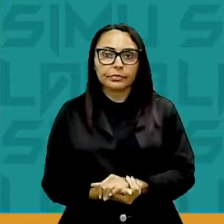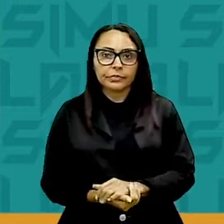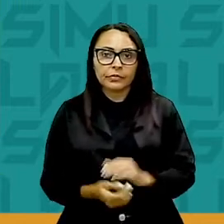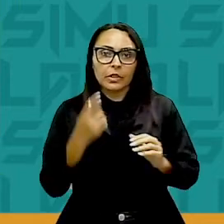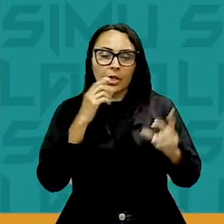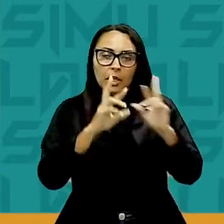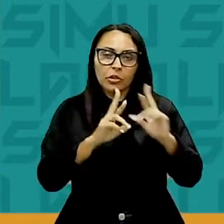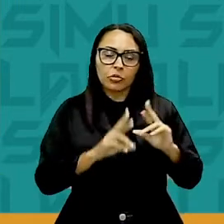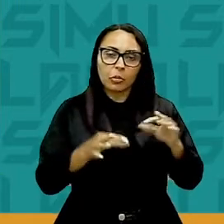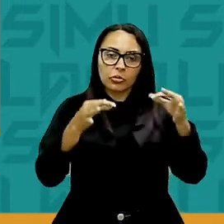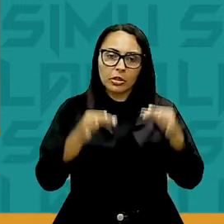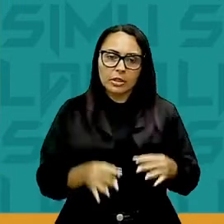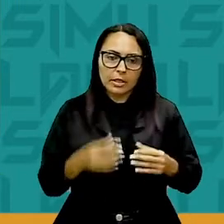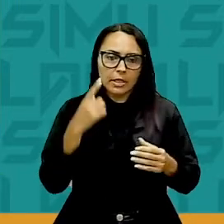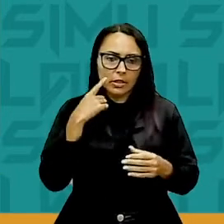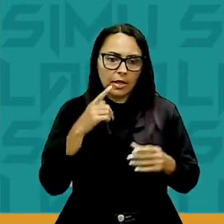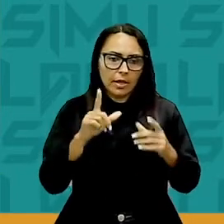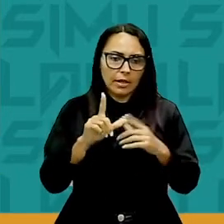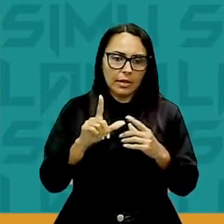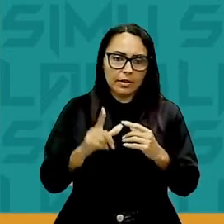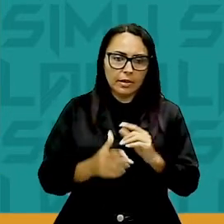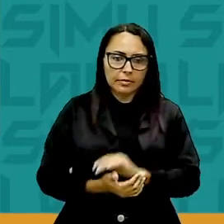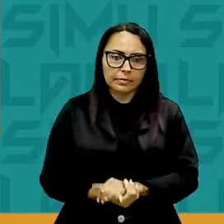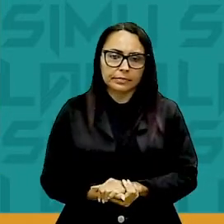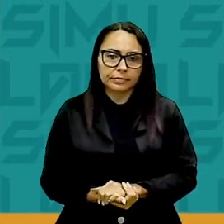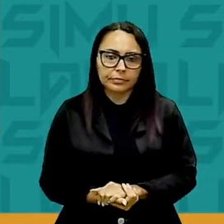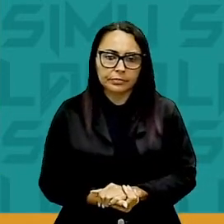resposta correta é a letra...